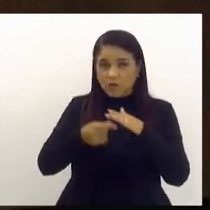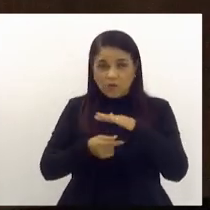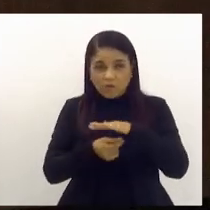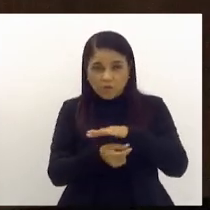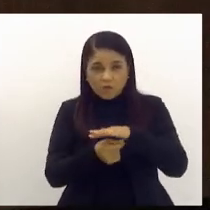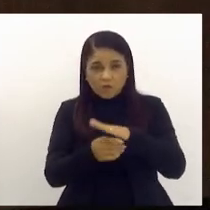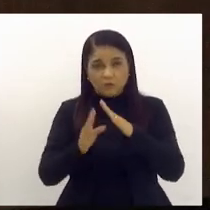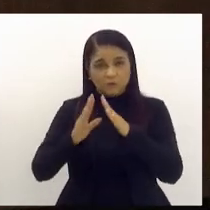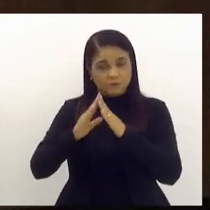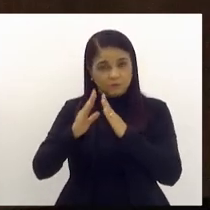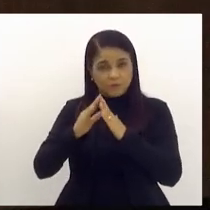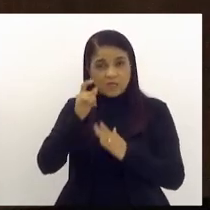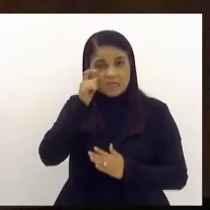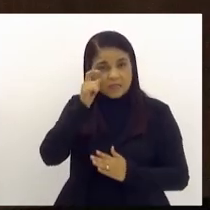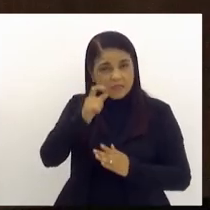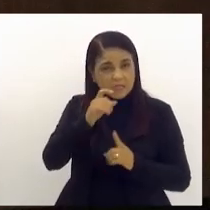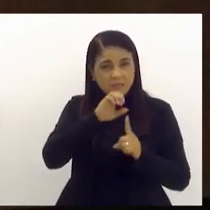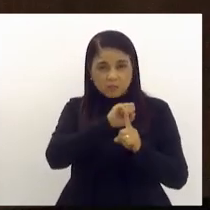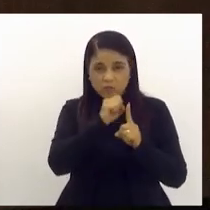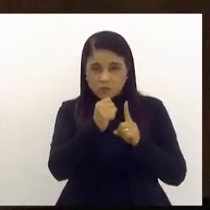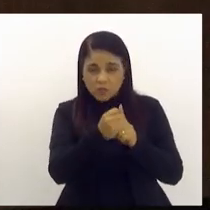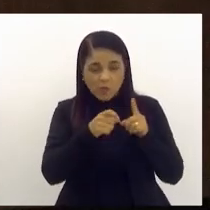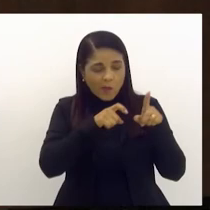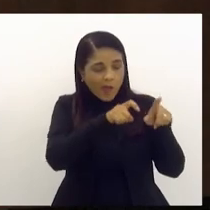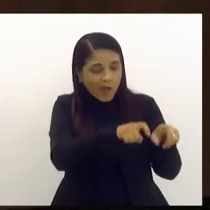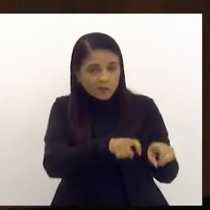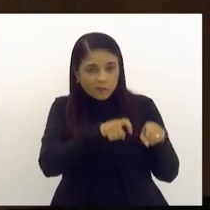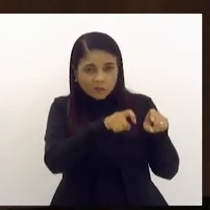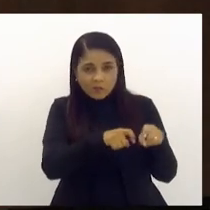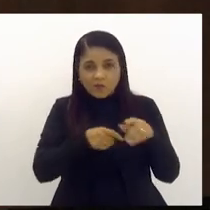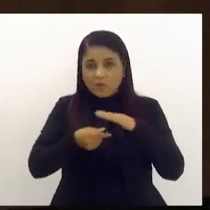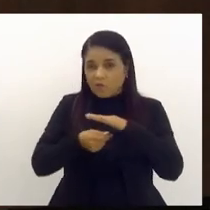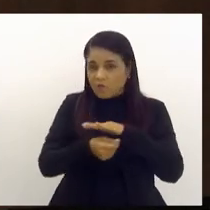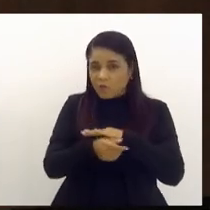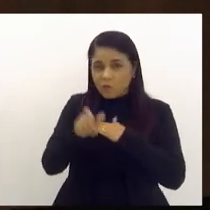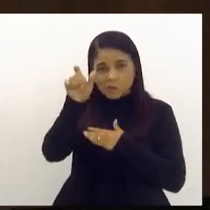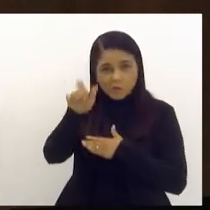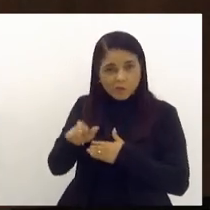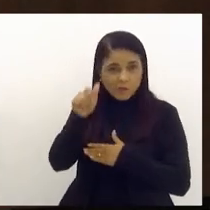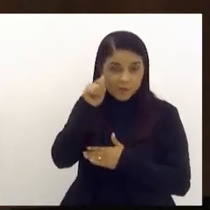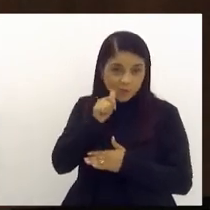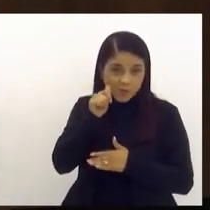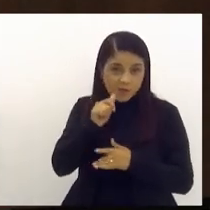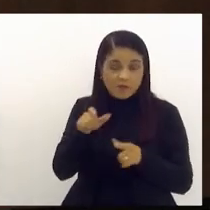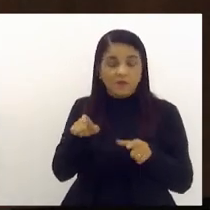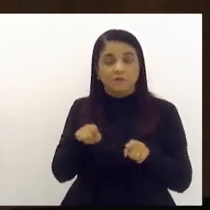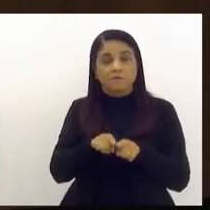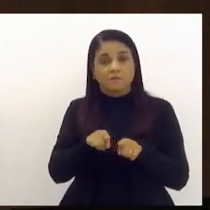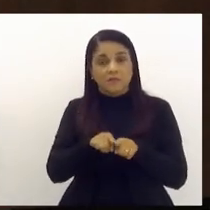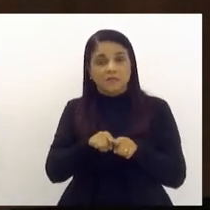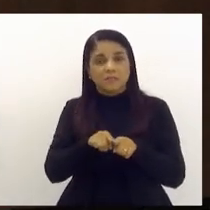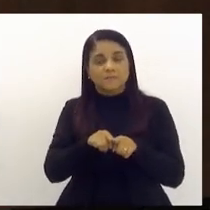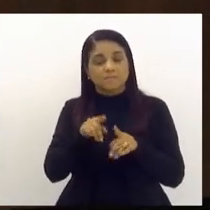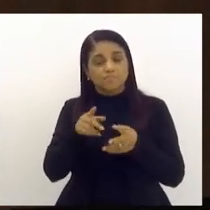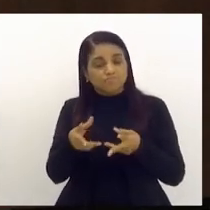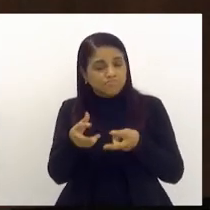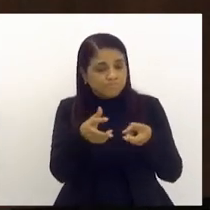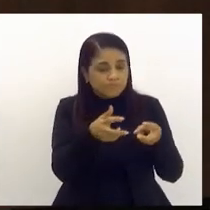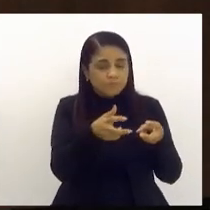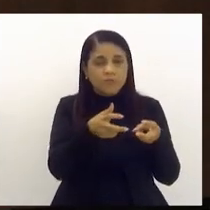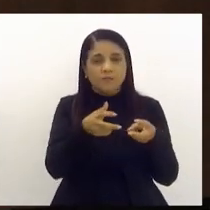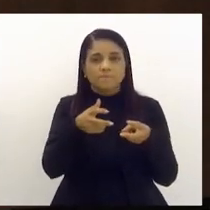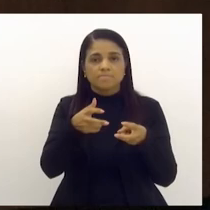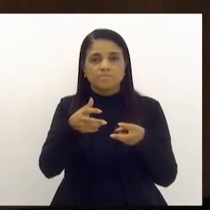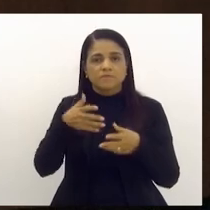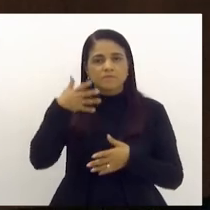Habitação de Interesse Social, à Agricultura, Fundo da Mulher, enfim, a gente evidenciou ali, até na fala do